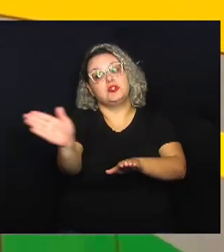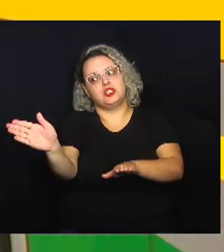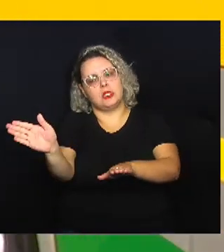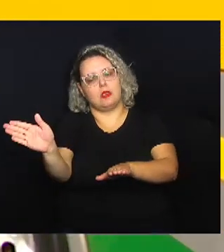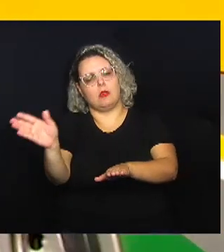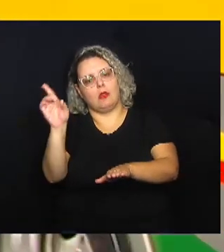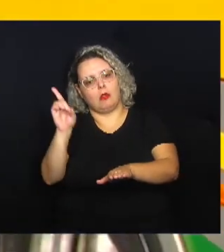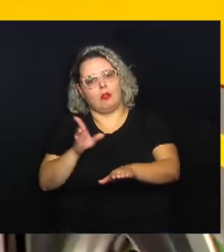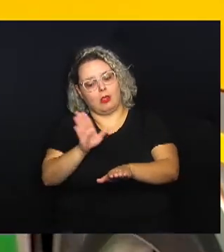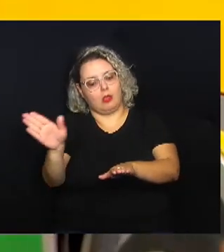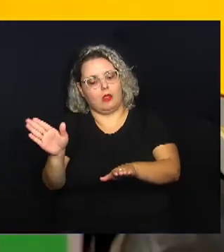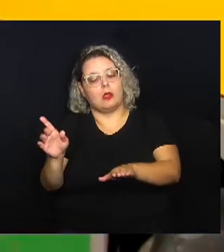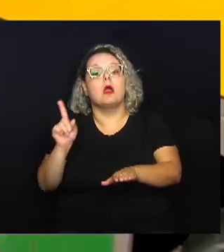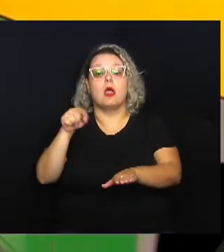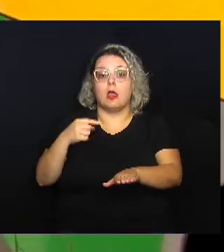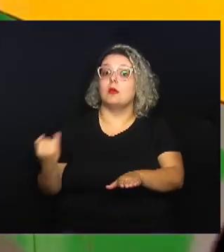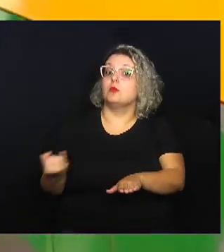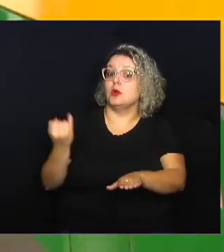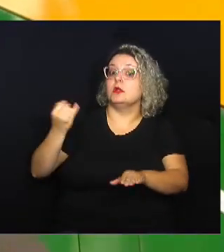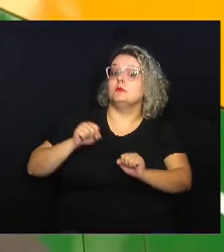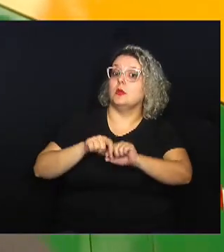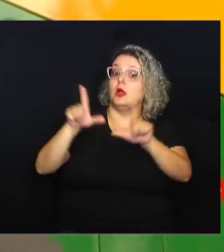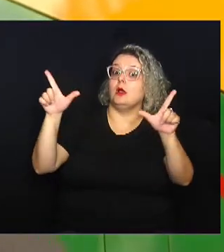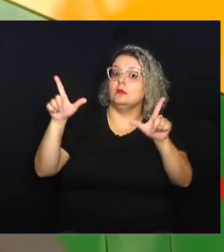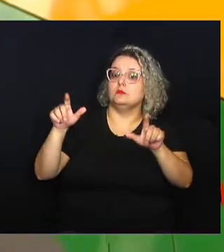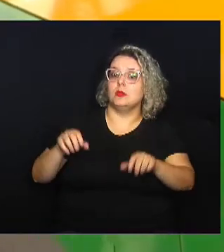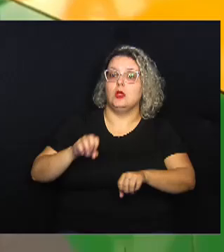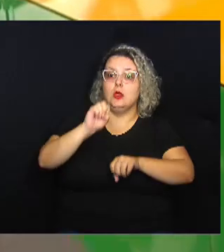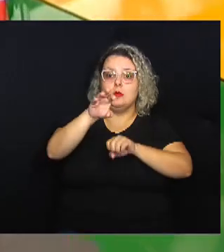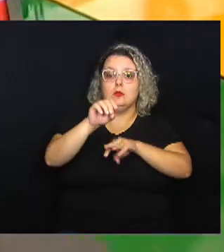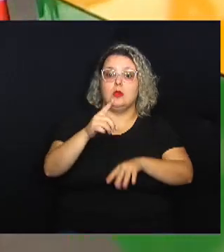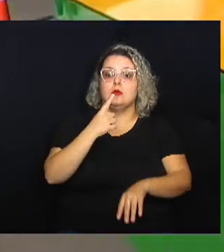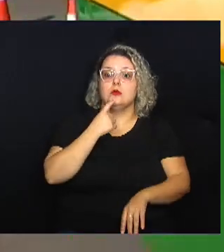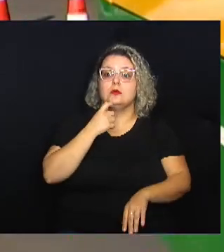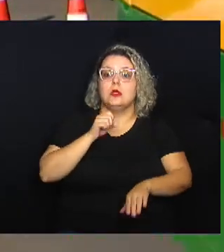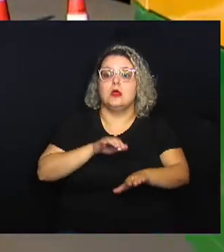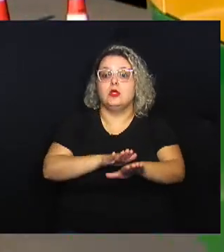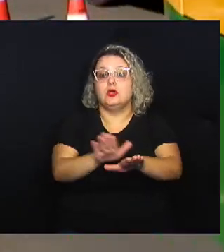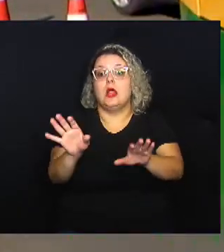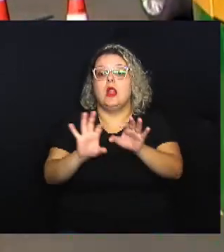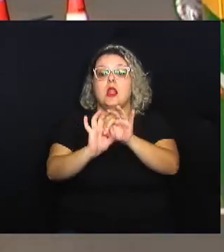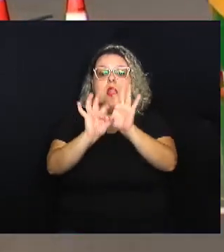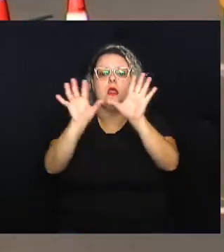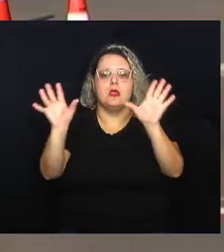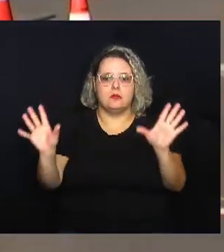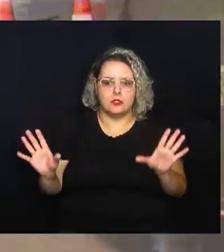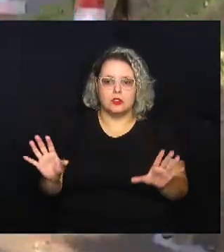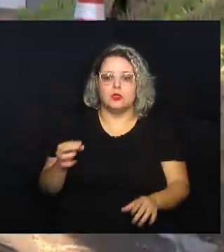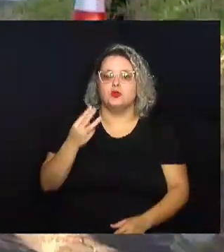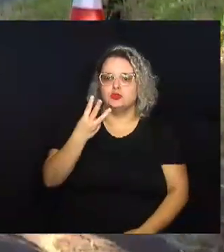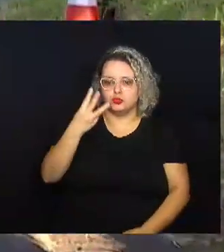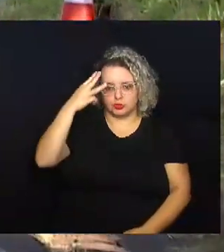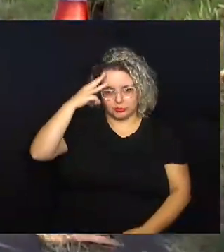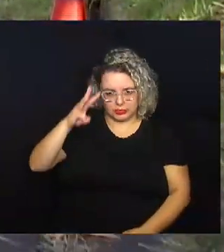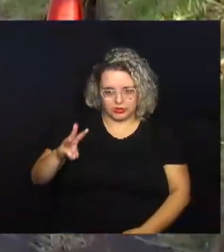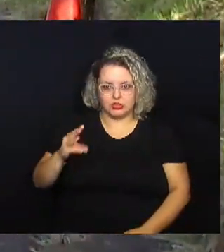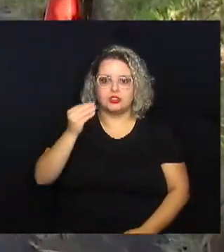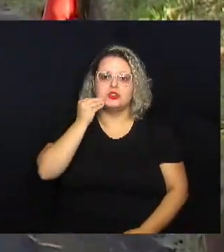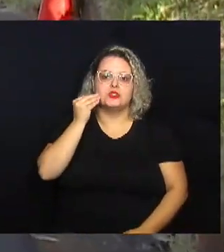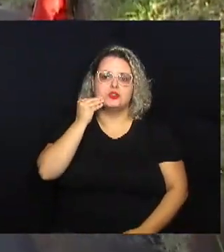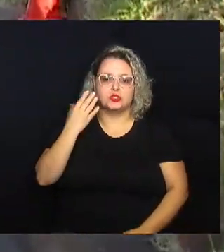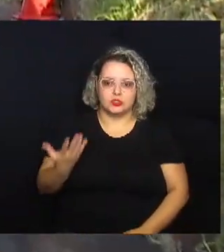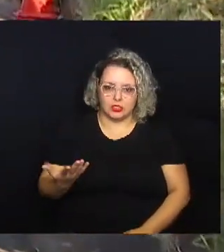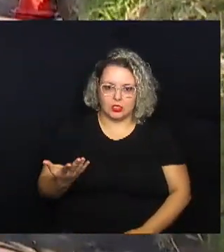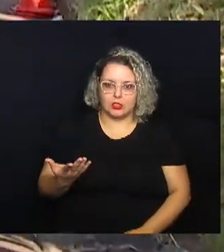importante destacar que é a passagem pelo semáforo é livre três dias estética que nós estamos fazendo um agente